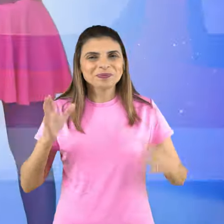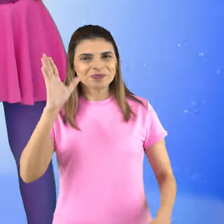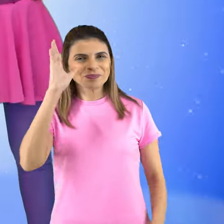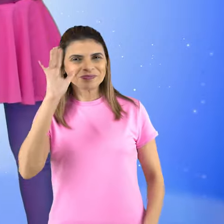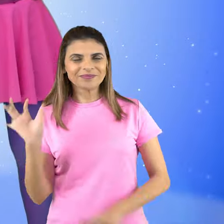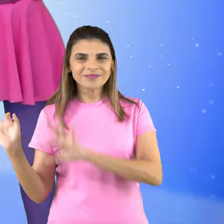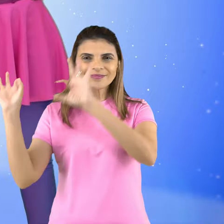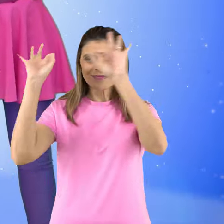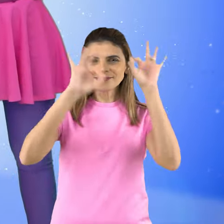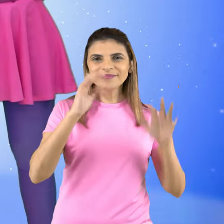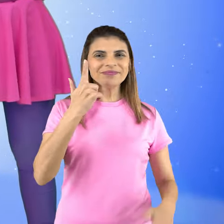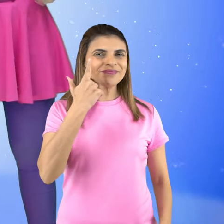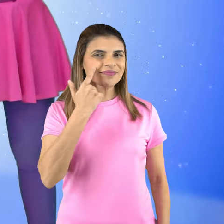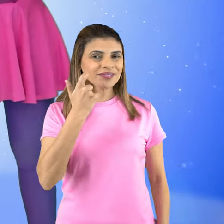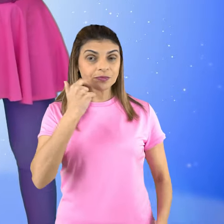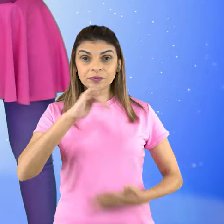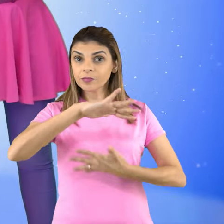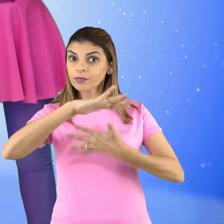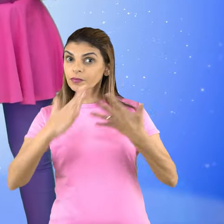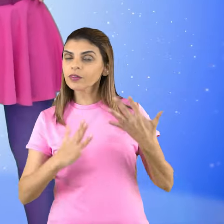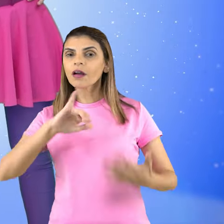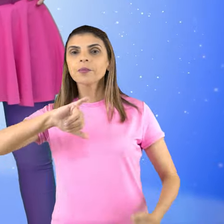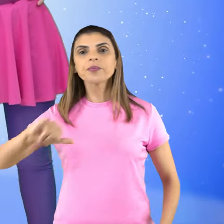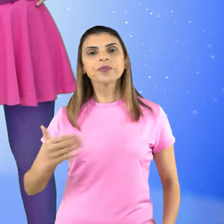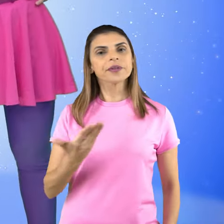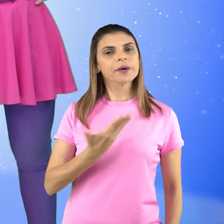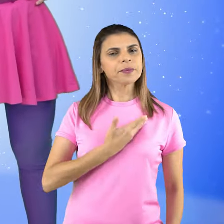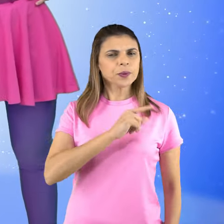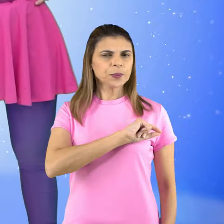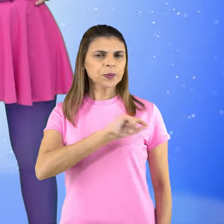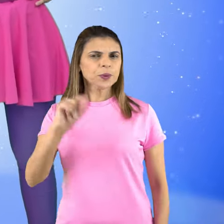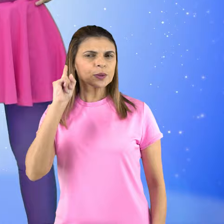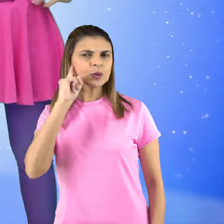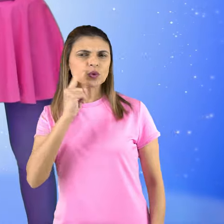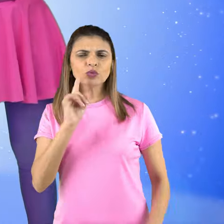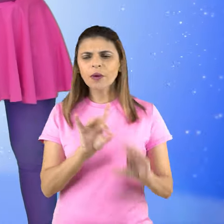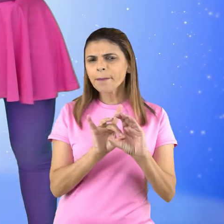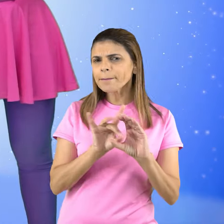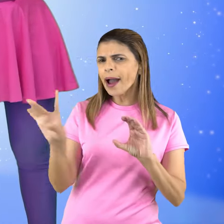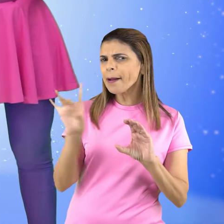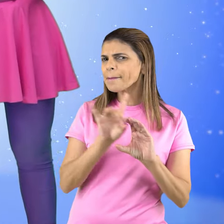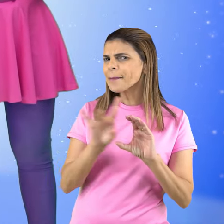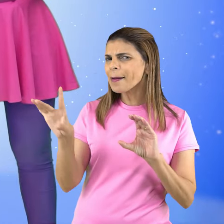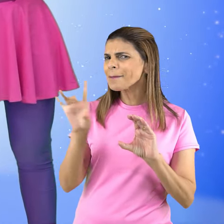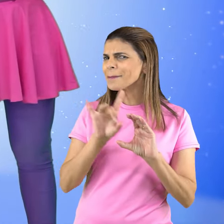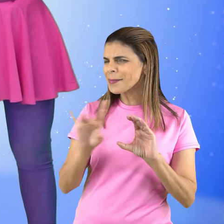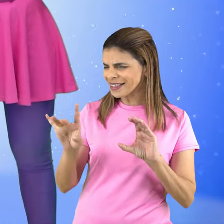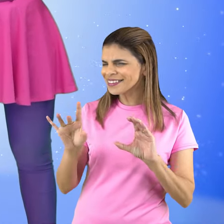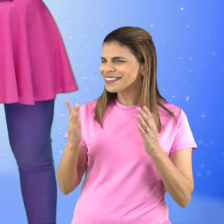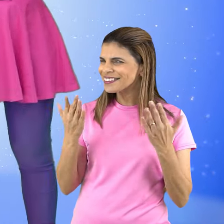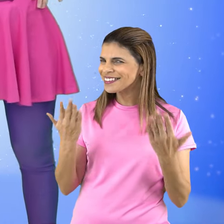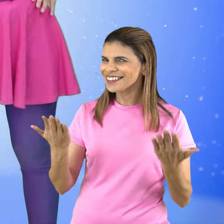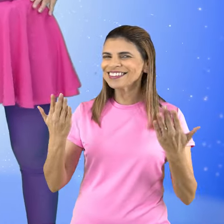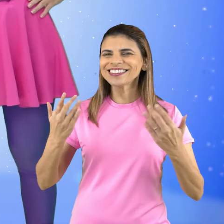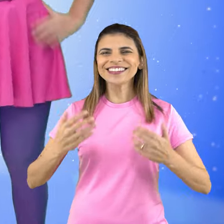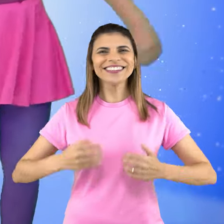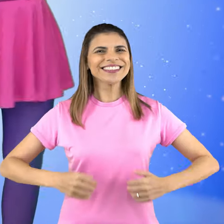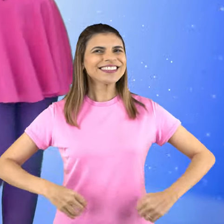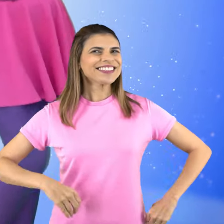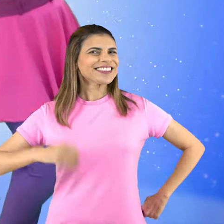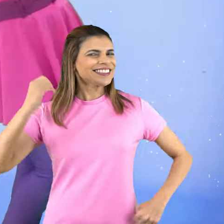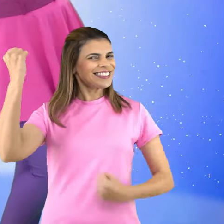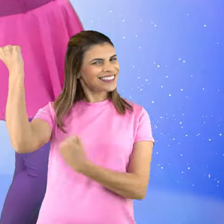Você assistiu Lucas Tum. Agora, se inscreve no canal Lucas Tum e mostre a Lucas Tum pros seus amigos e